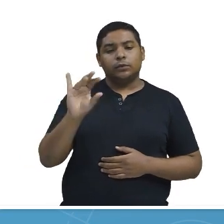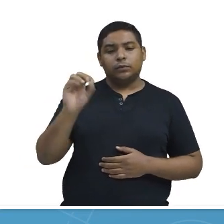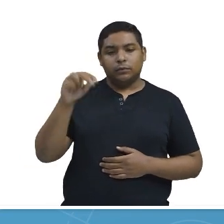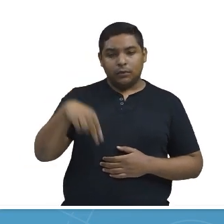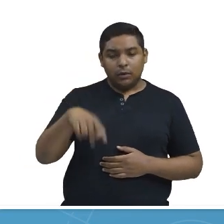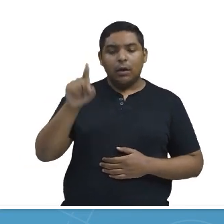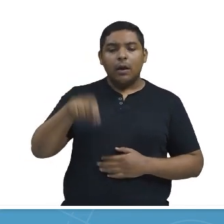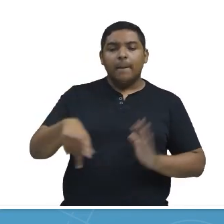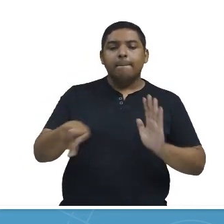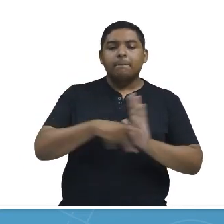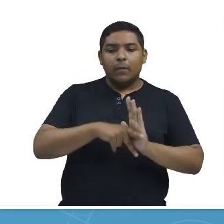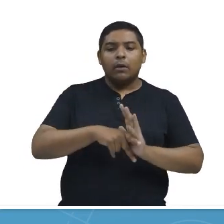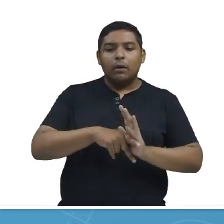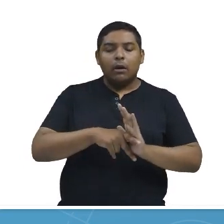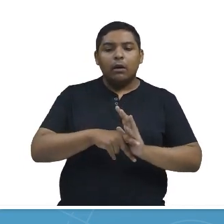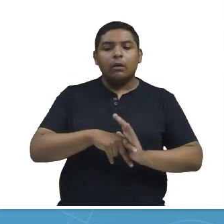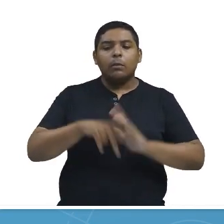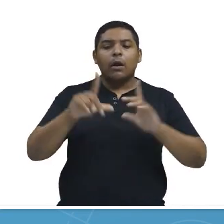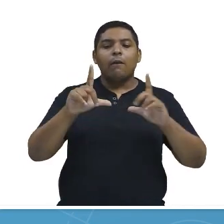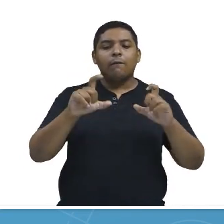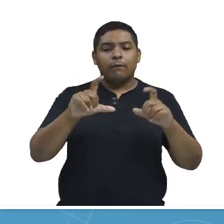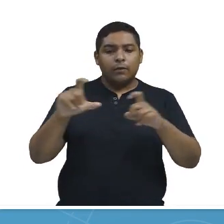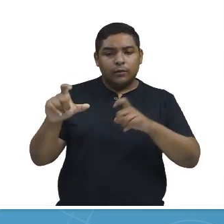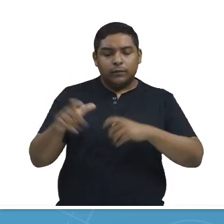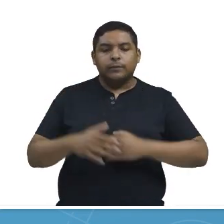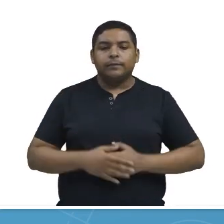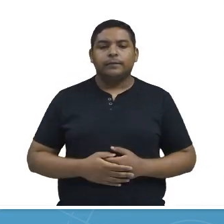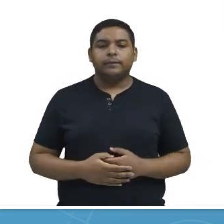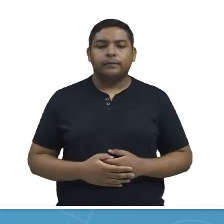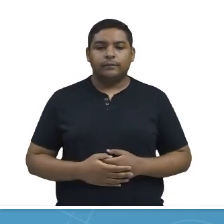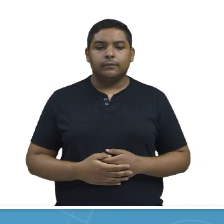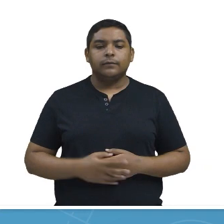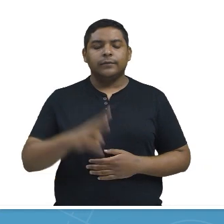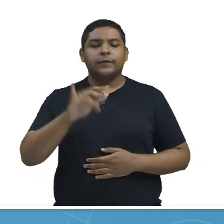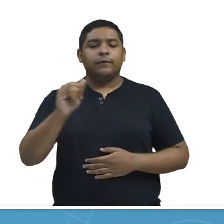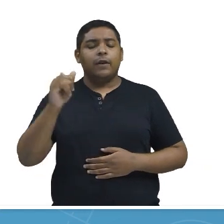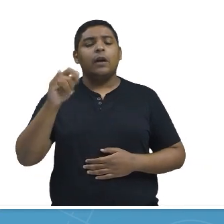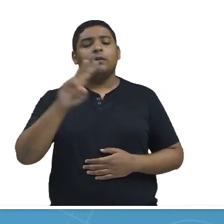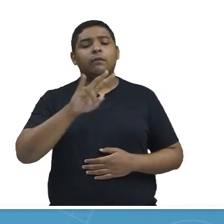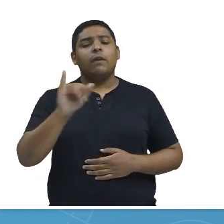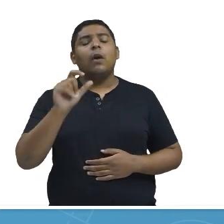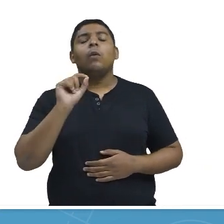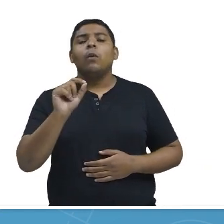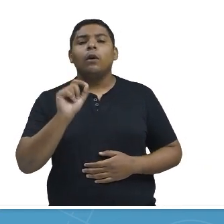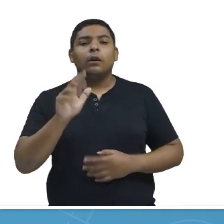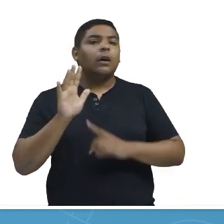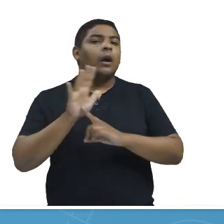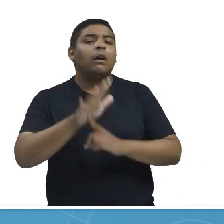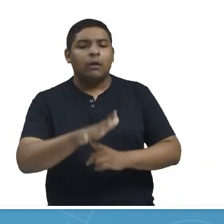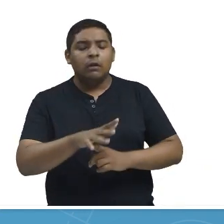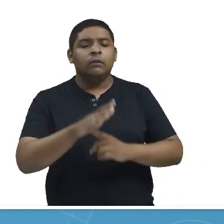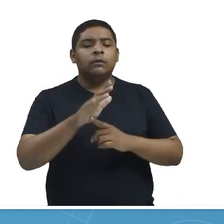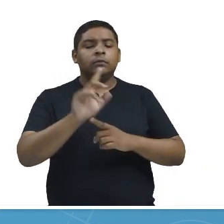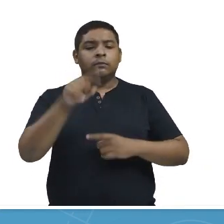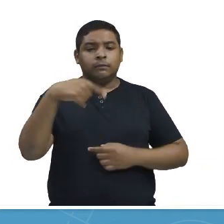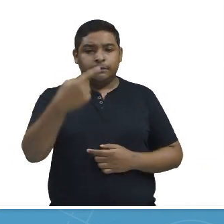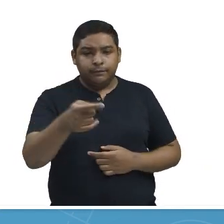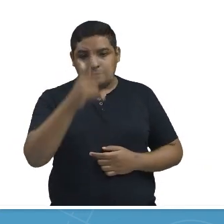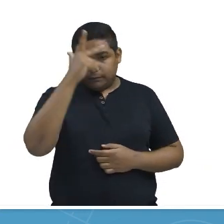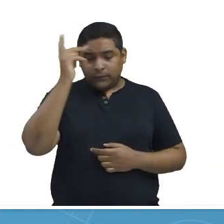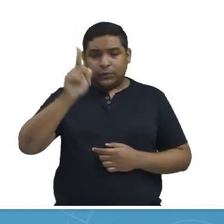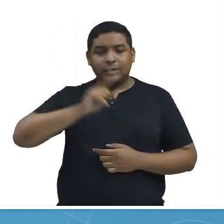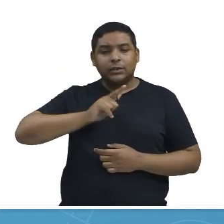detectar, identificar o whose na frase, ele vai aparecer logo depois da pessoa que possui algo. Tudo